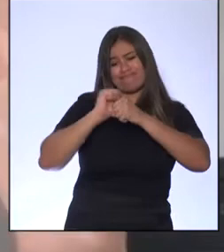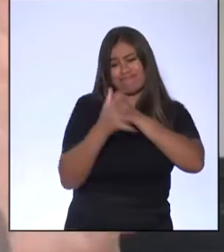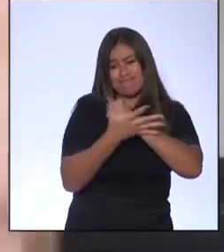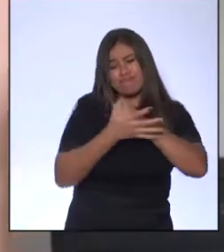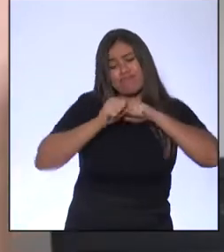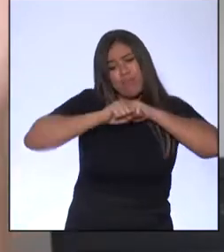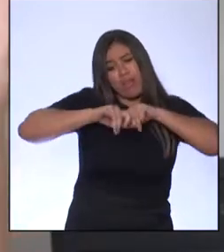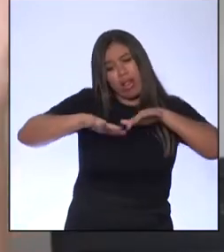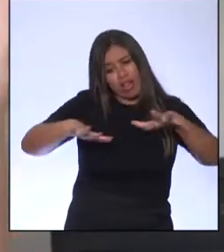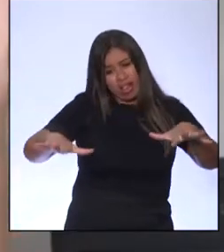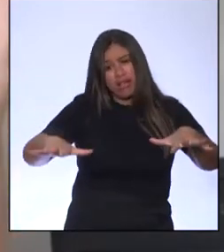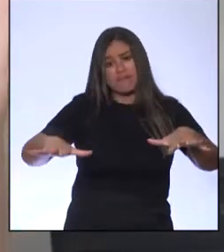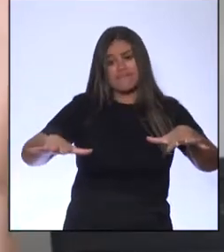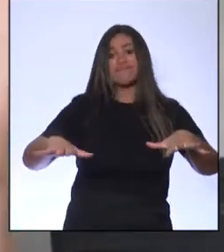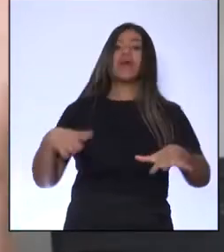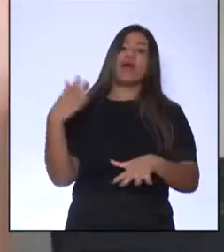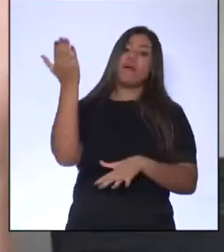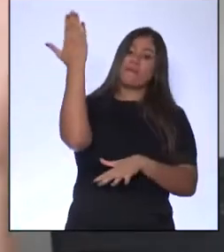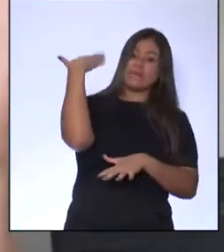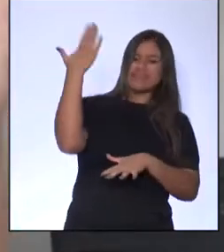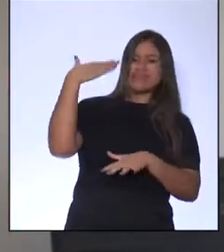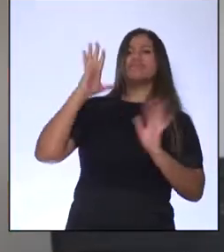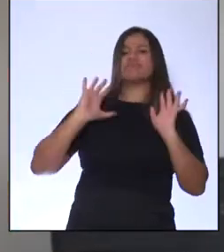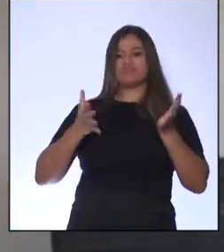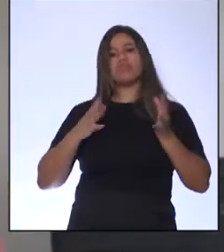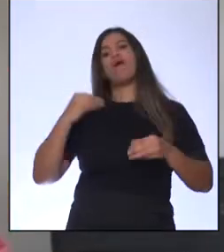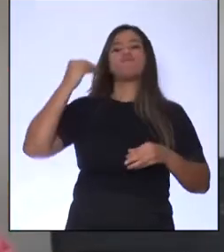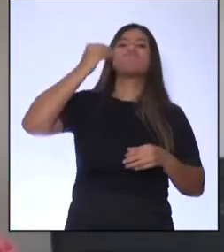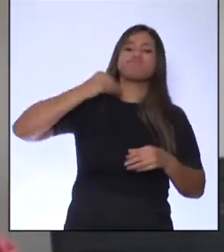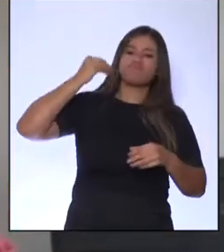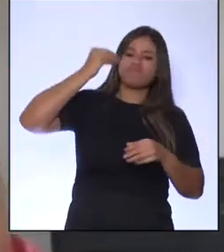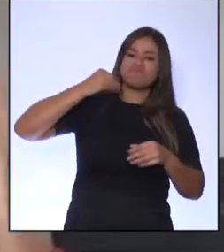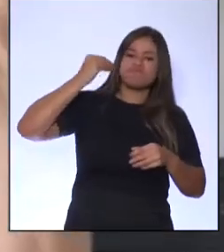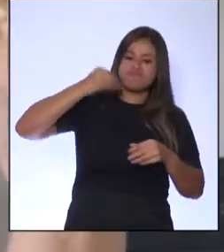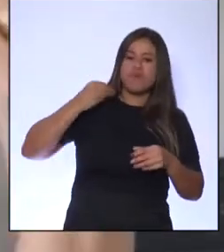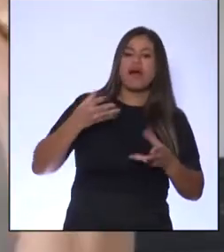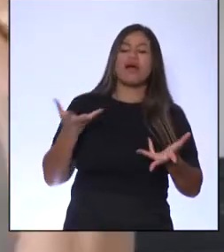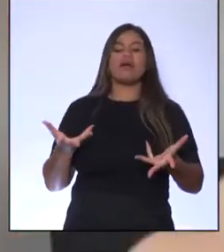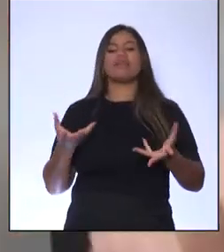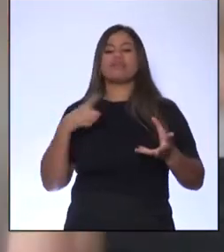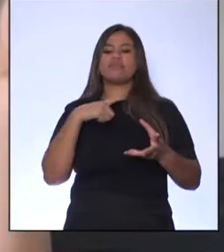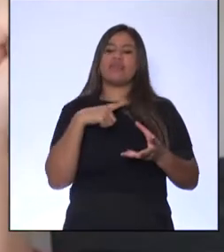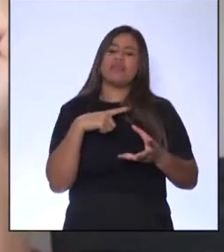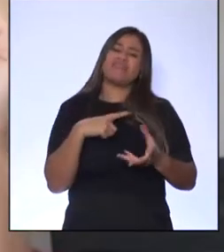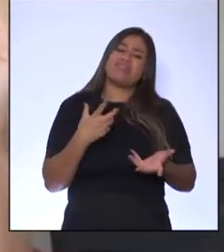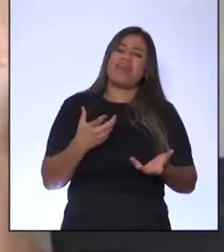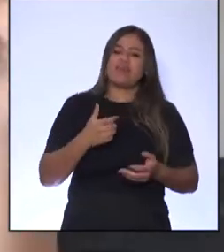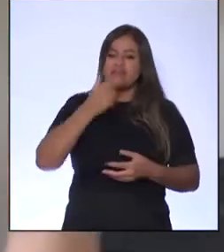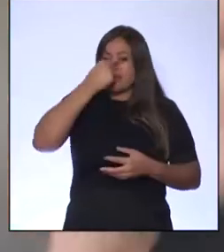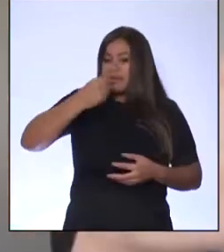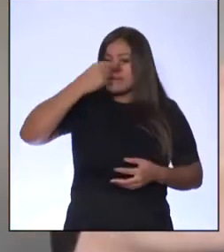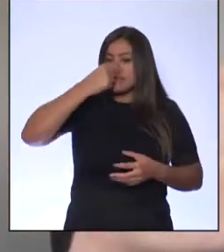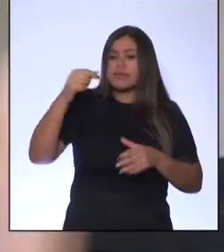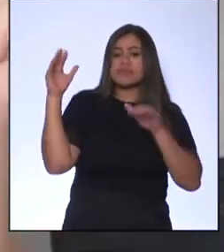Já tivemos experiências, a humanidade teve experiências de pandemias, a gripe espanhola